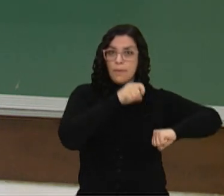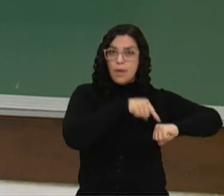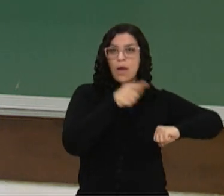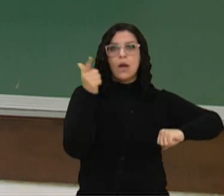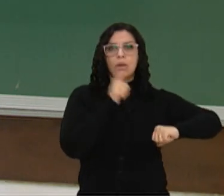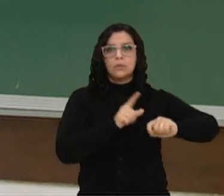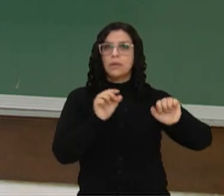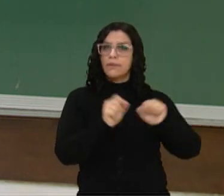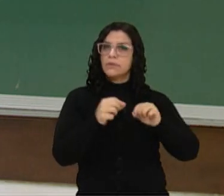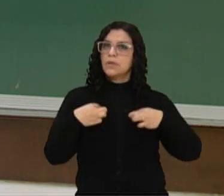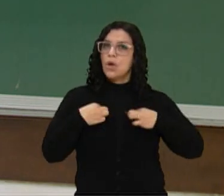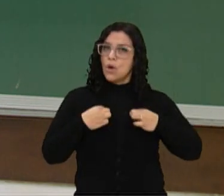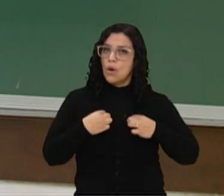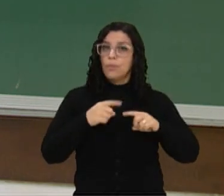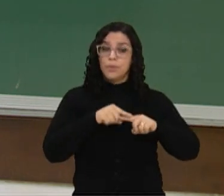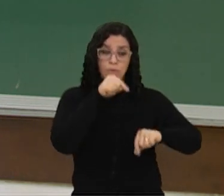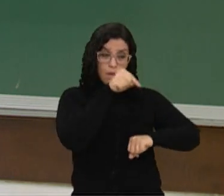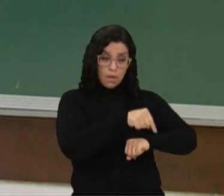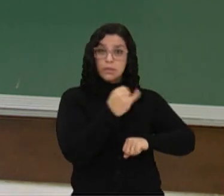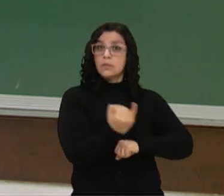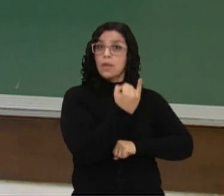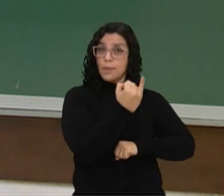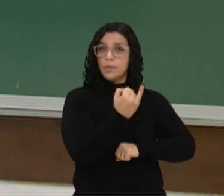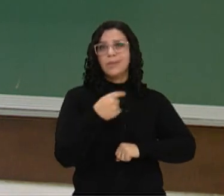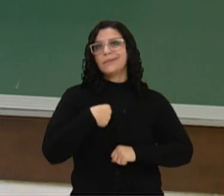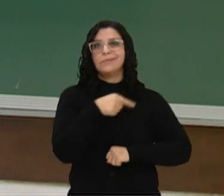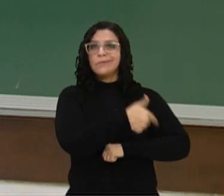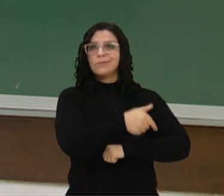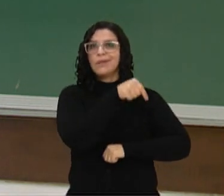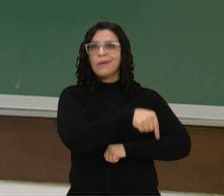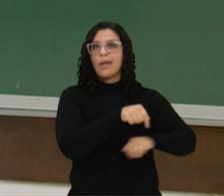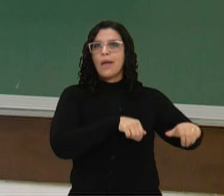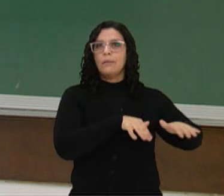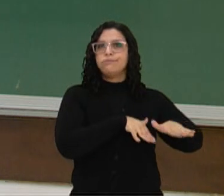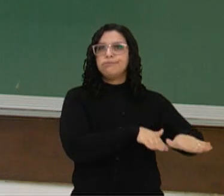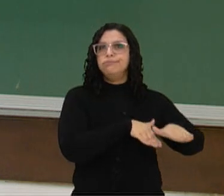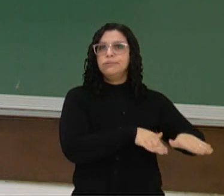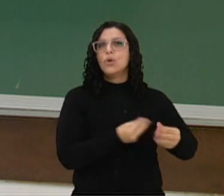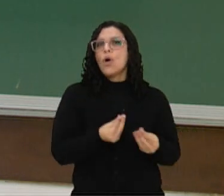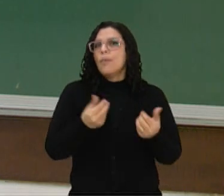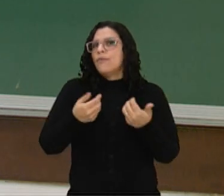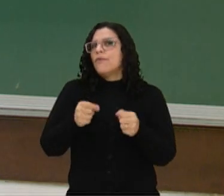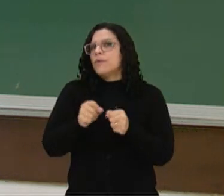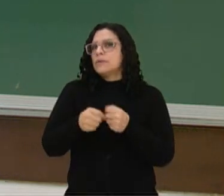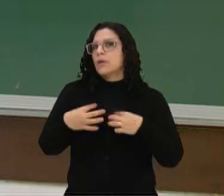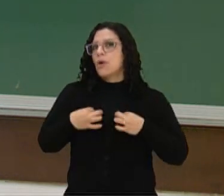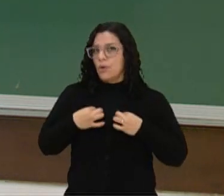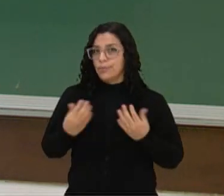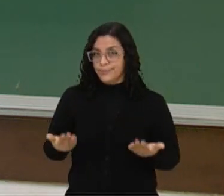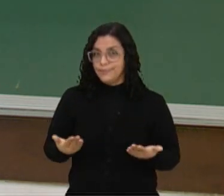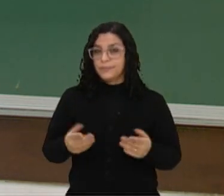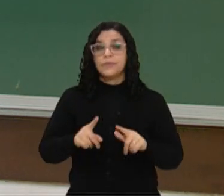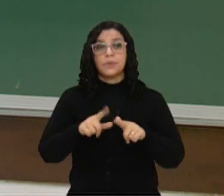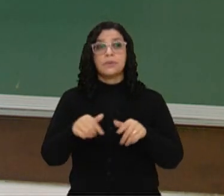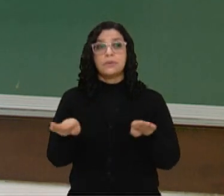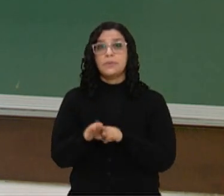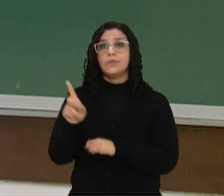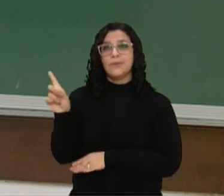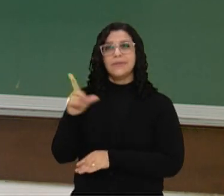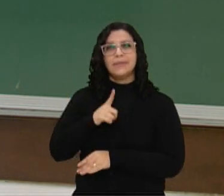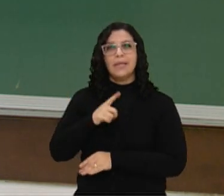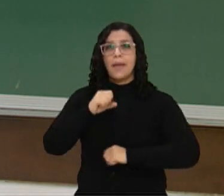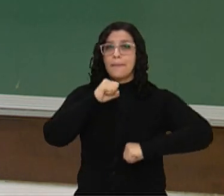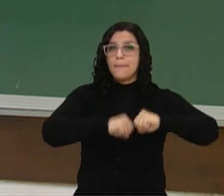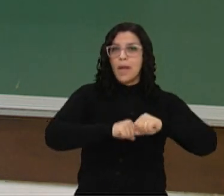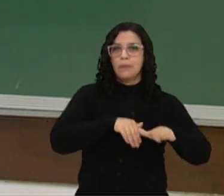fabricar os instrumentos que eu utilizo, eu não consigo fabricar. Tá? Aí o exemplo ali, o meio de produção são as